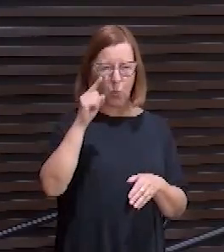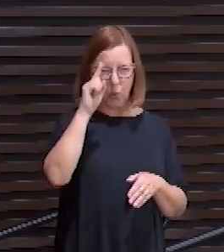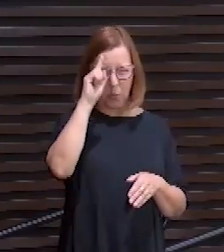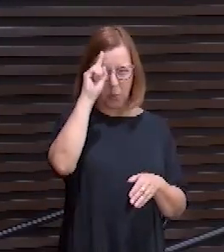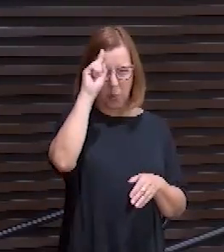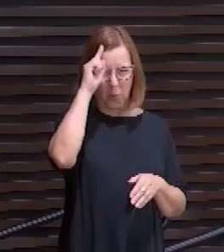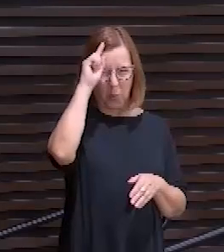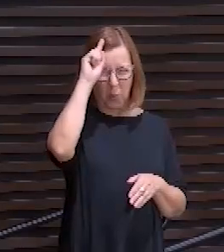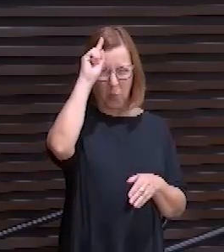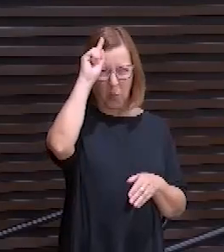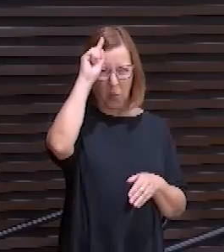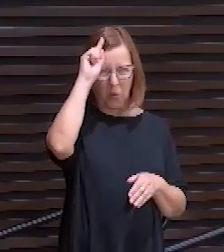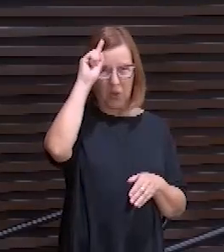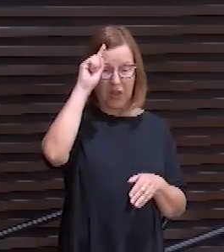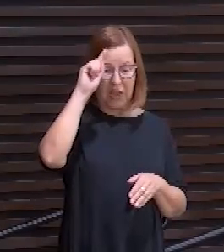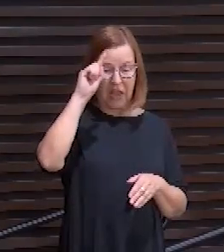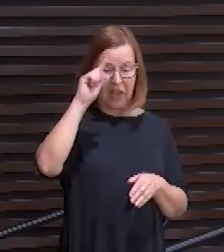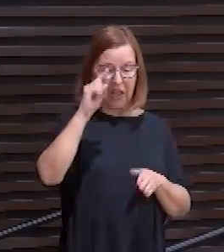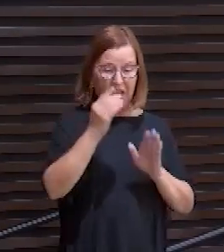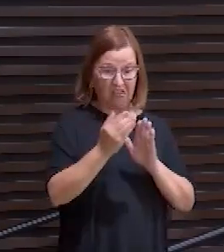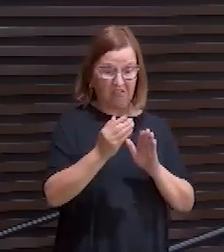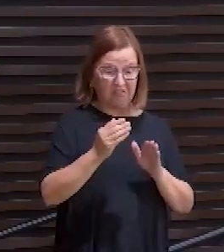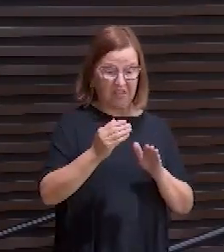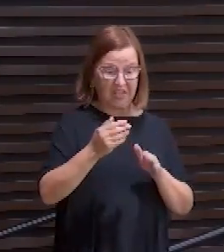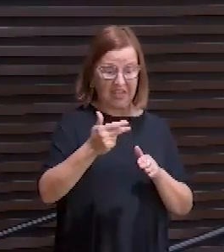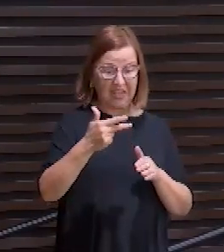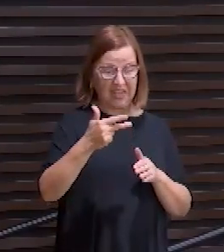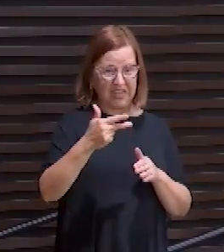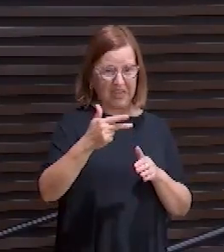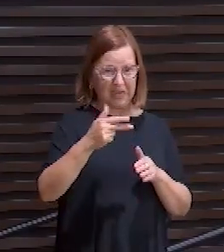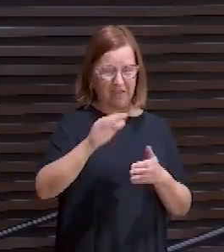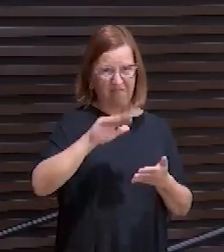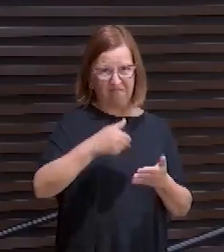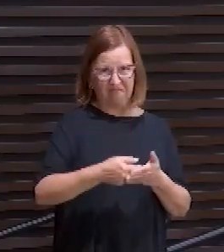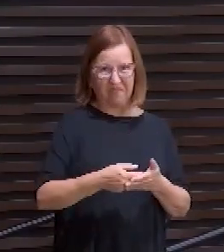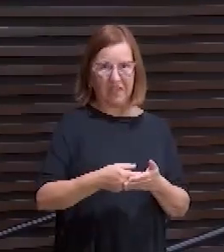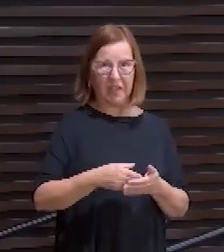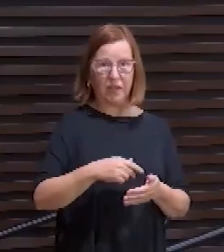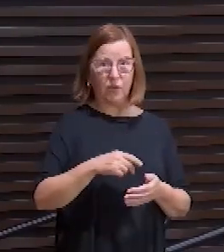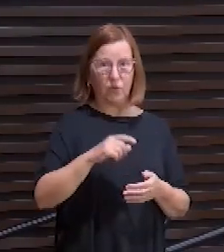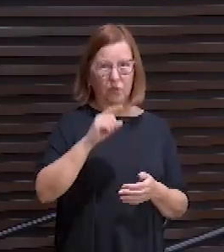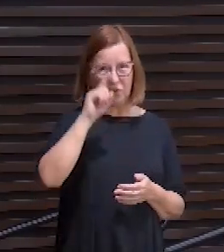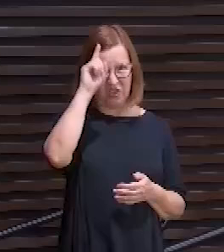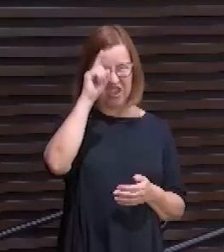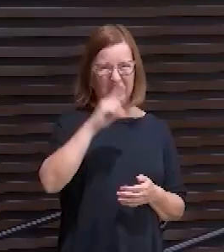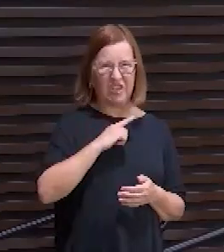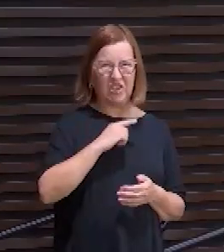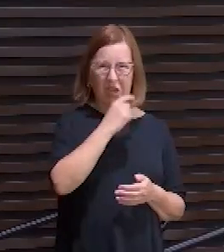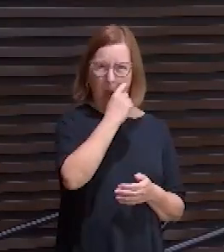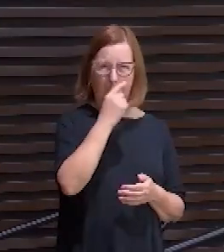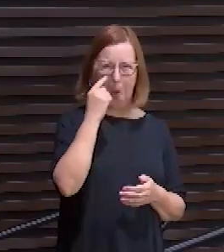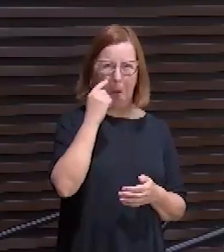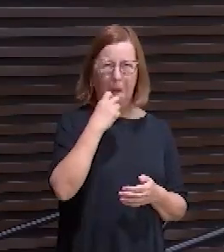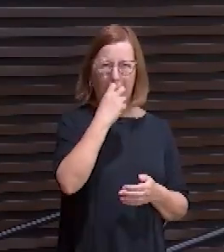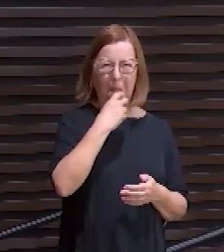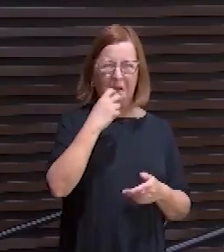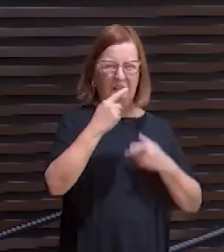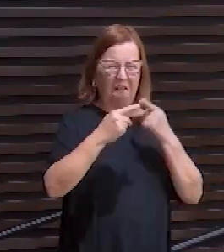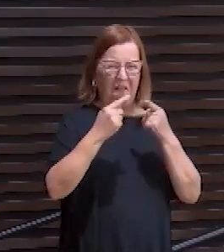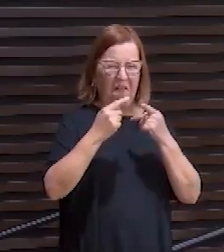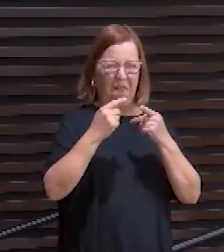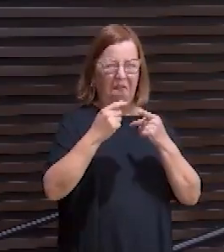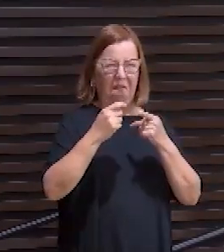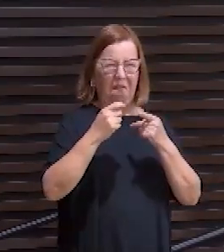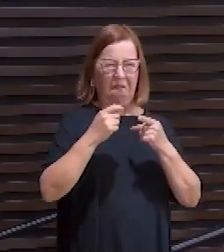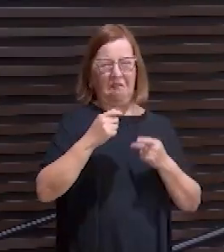do qual caíram 3. Daquele chifre que tinha olhos e uma boca que falava com insolência e parecia mais robusto do que os